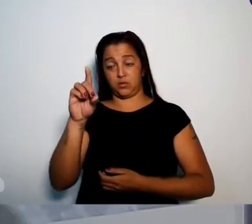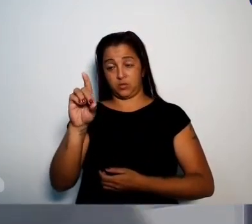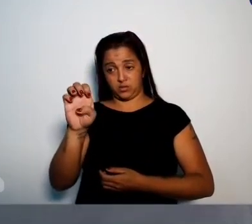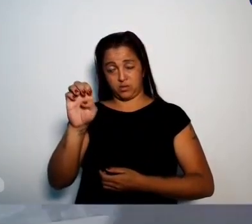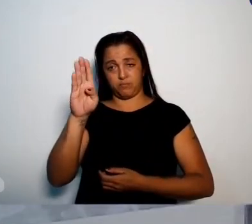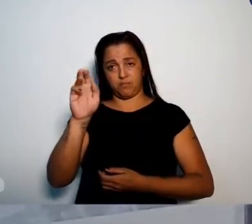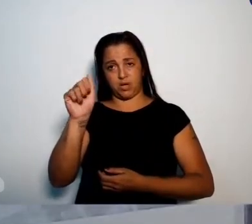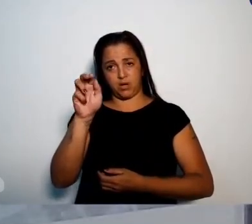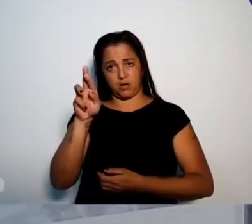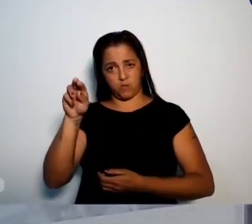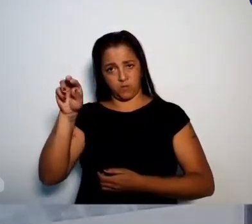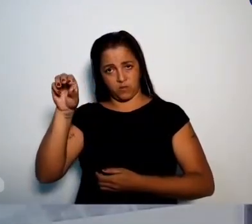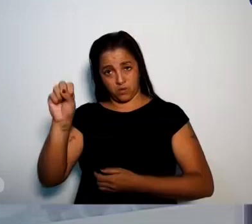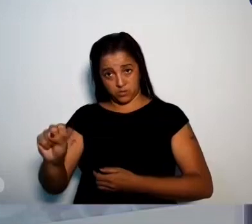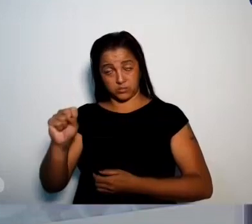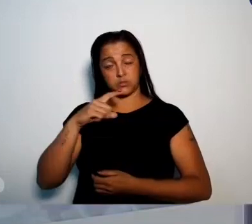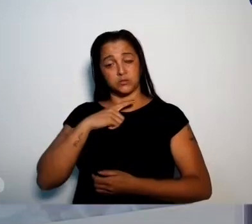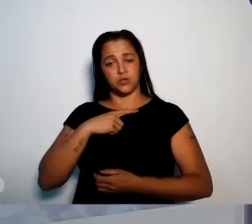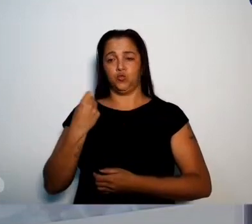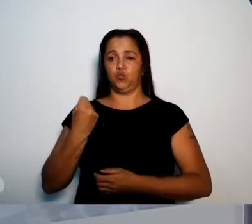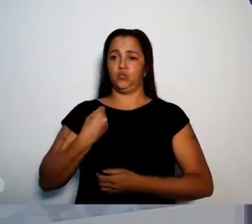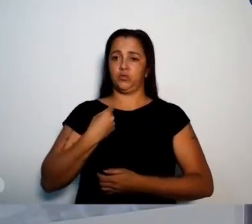1520, bem em frente o núcleo,